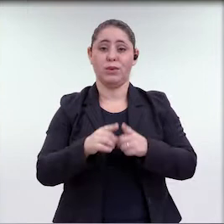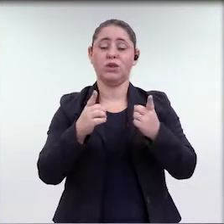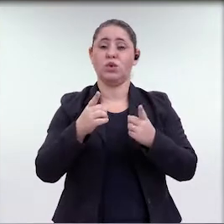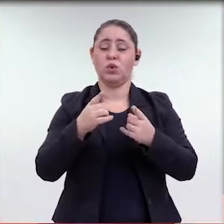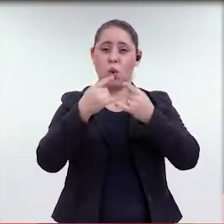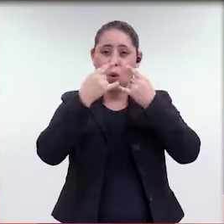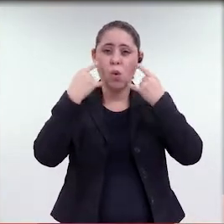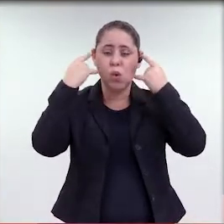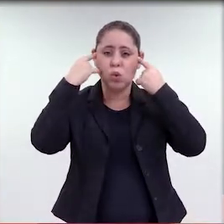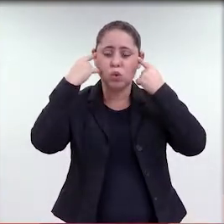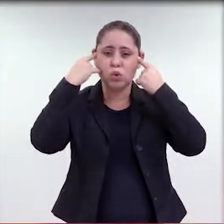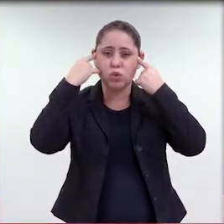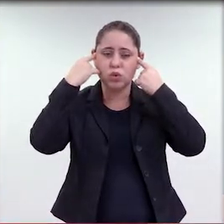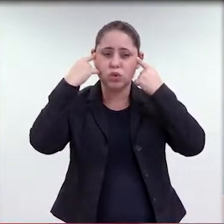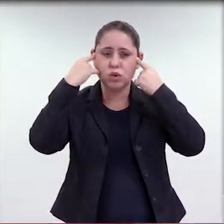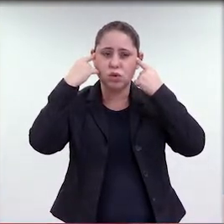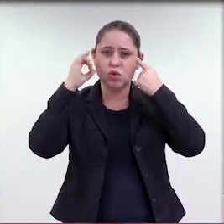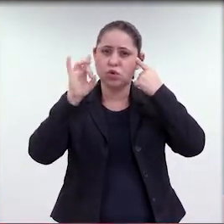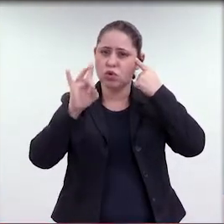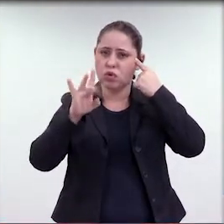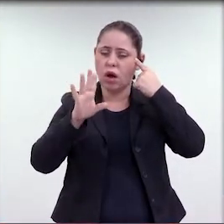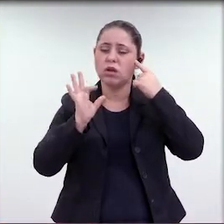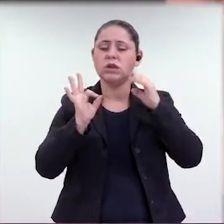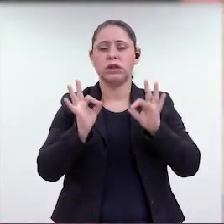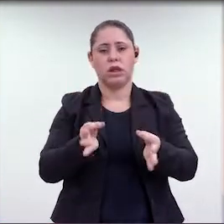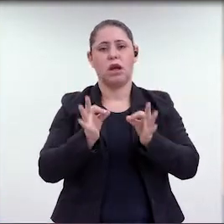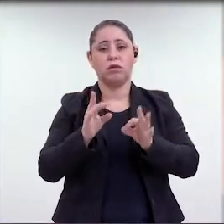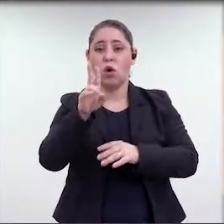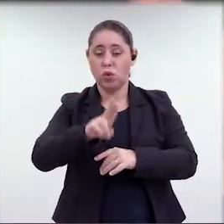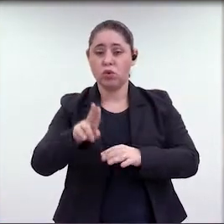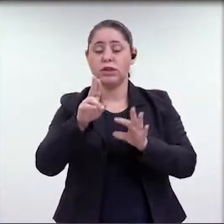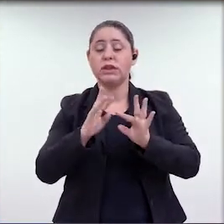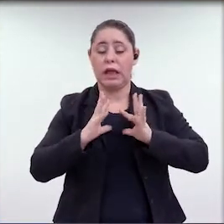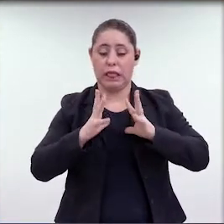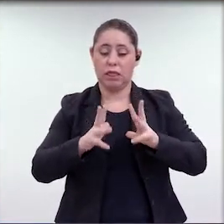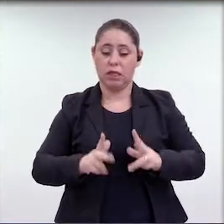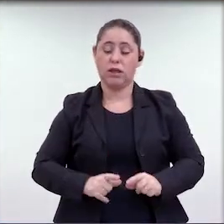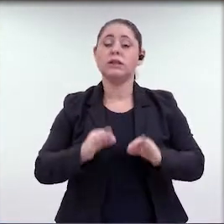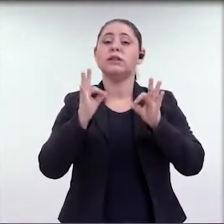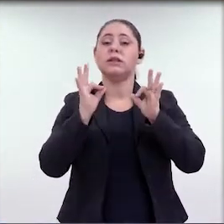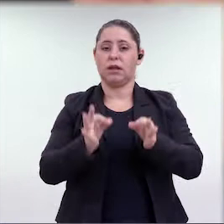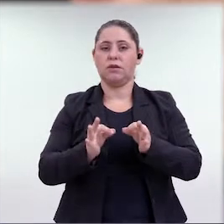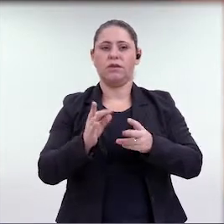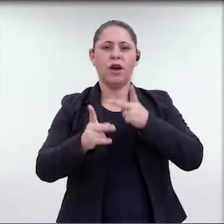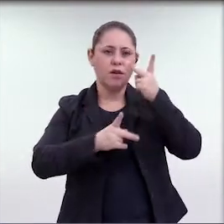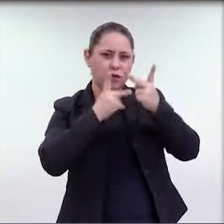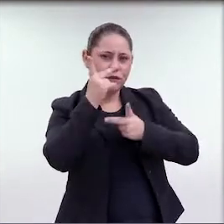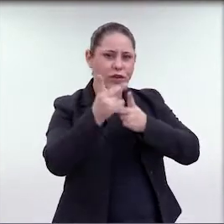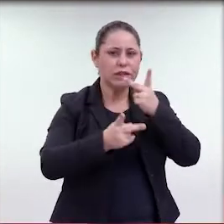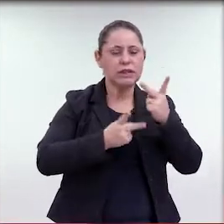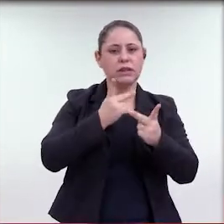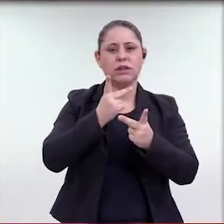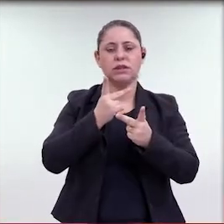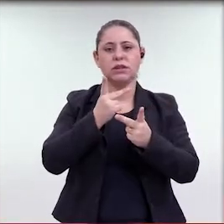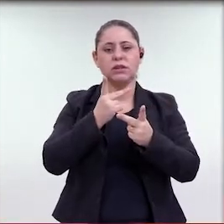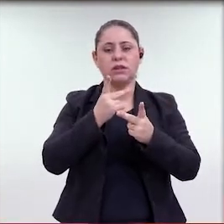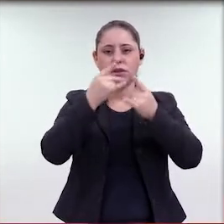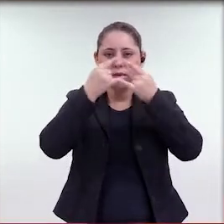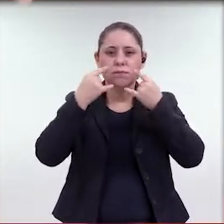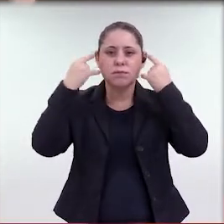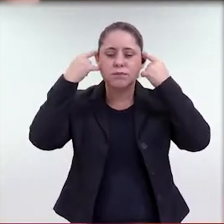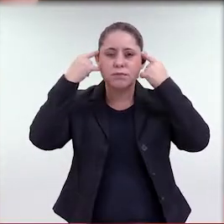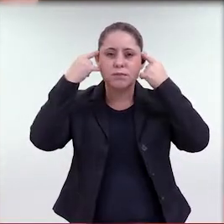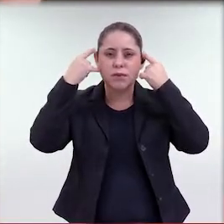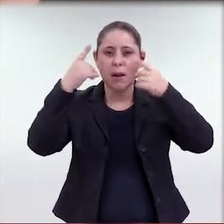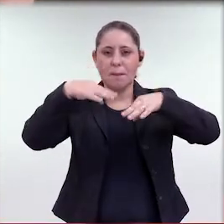máscara só é efetivo se você usa ela corretamente. Sim. Faz a higiene corretamente. Vocês Como a estavam Ana falando apontou aí. sobre máscara